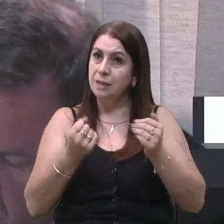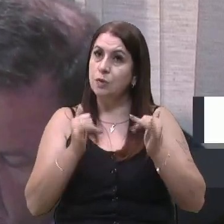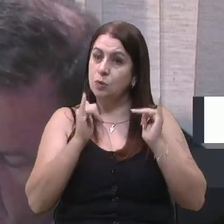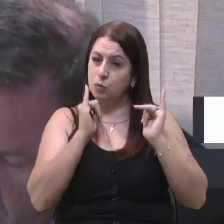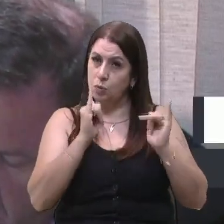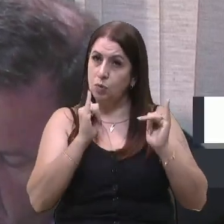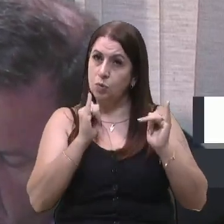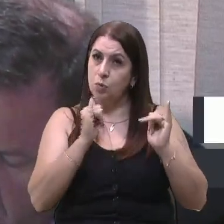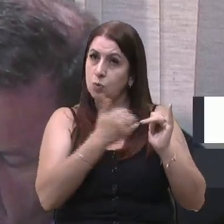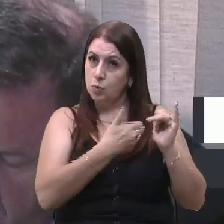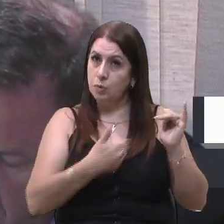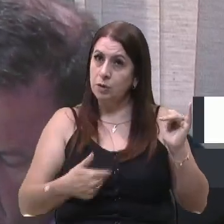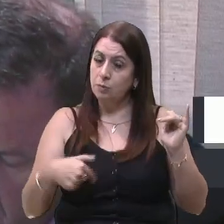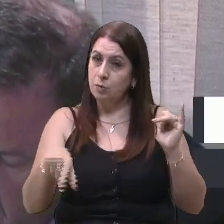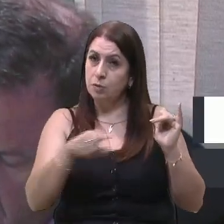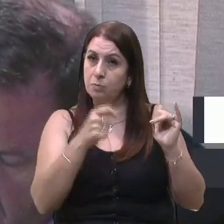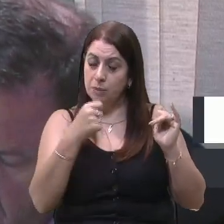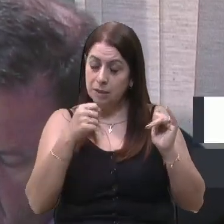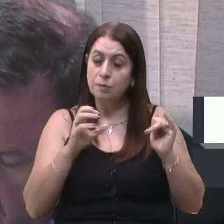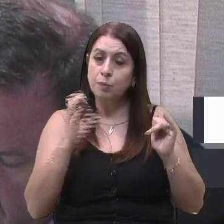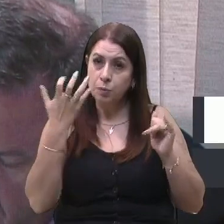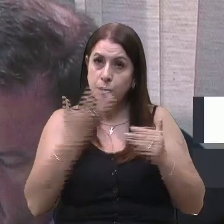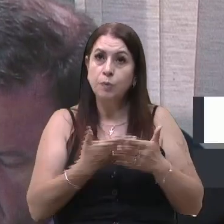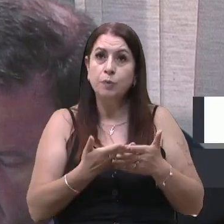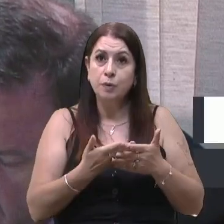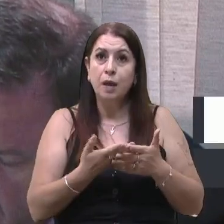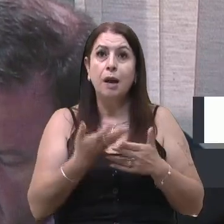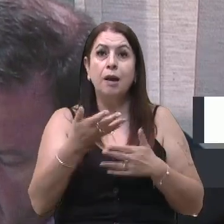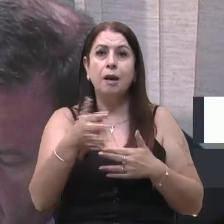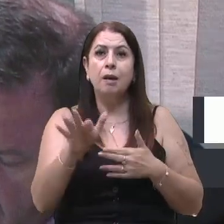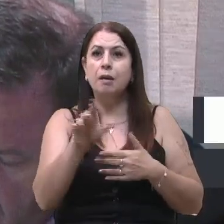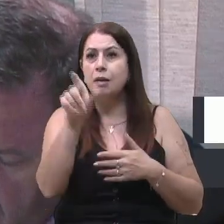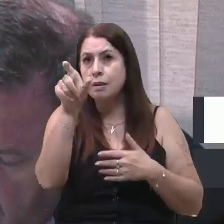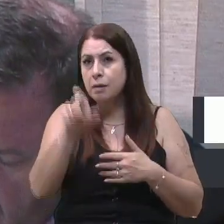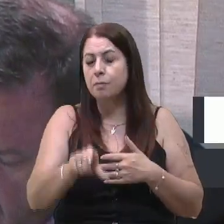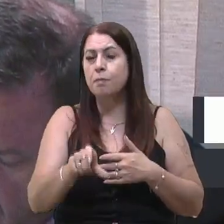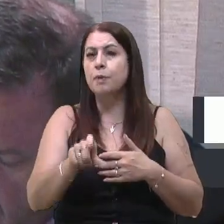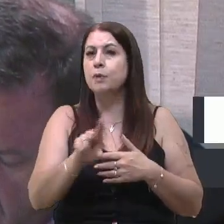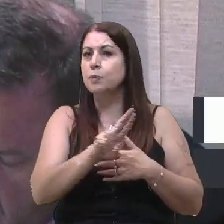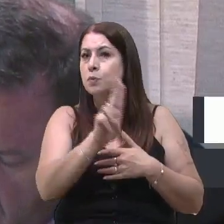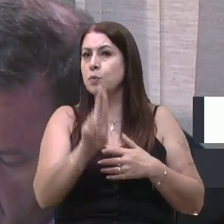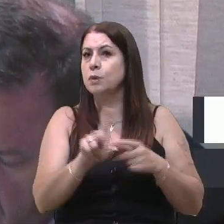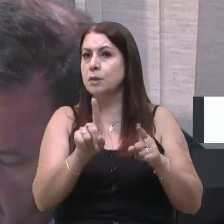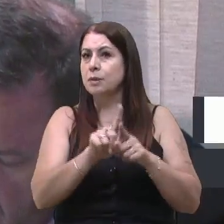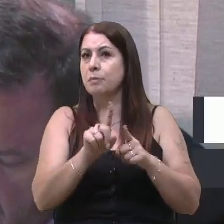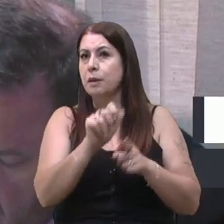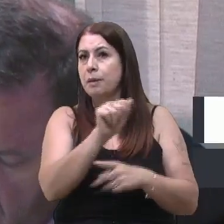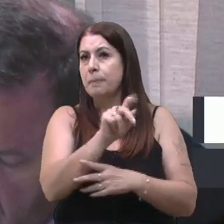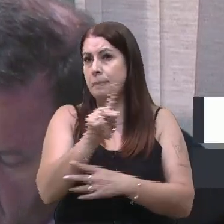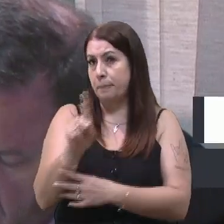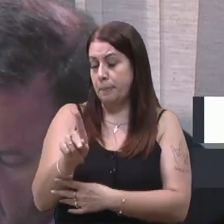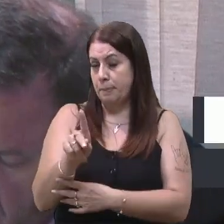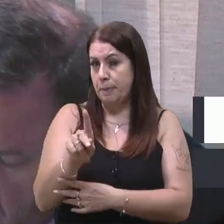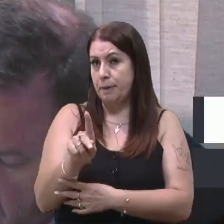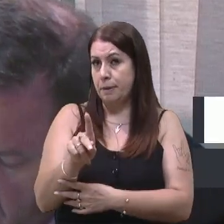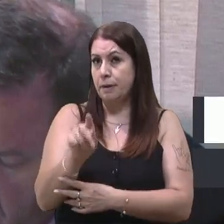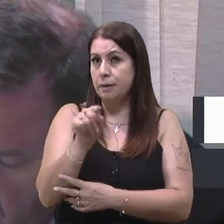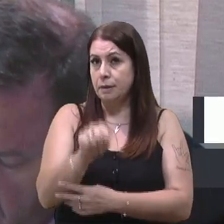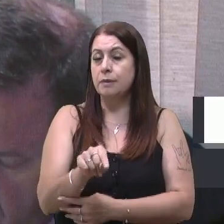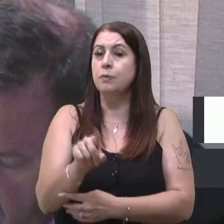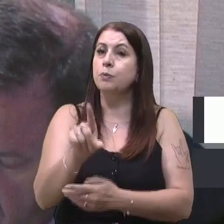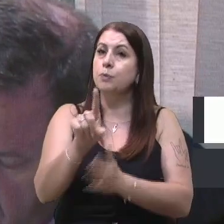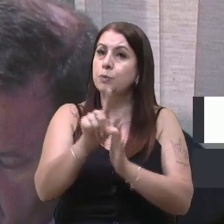ele precisa estar acontecendo, muitas pessoas são usuárias também de aplicativo, e isso acaba